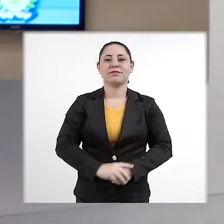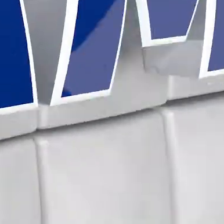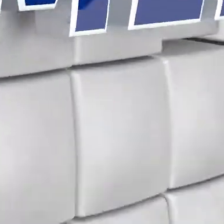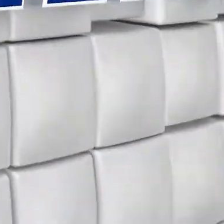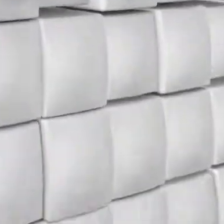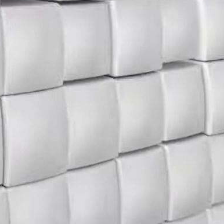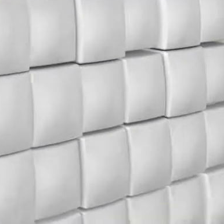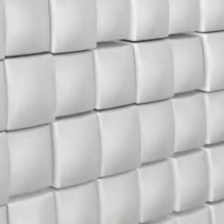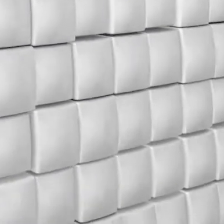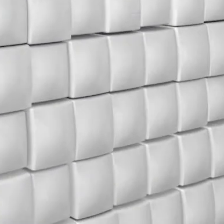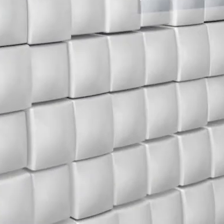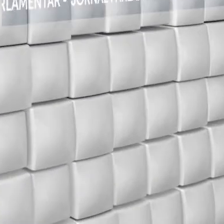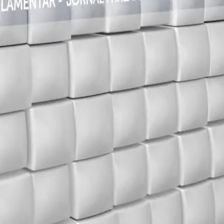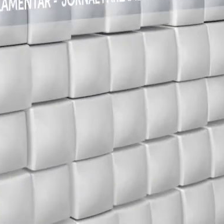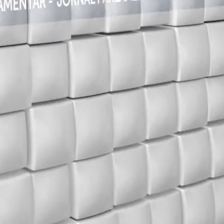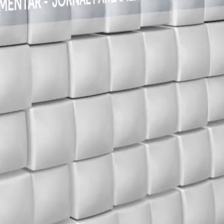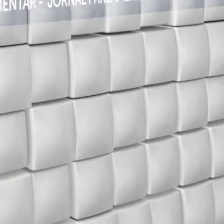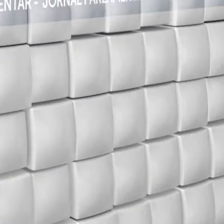já.